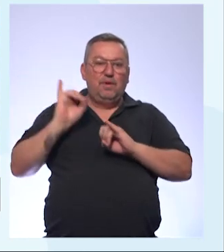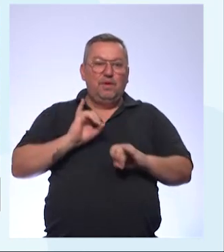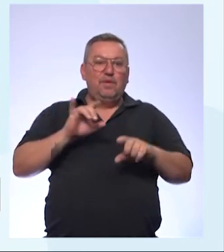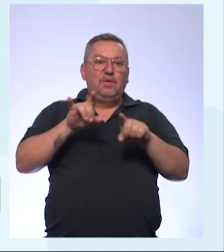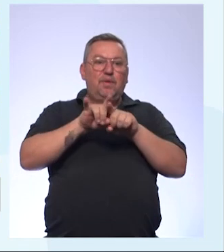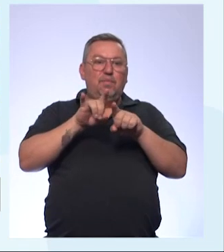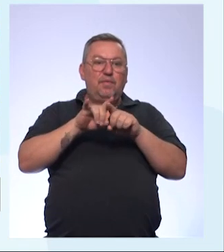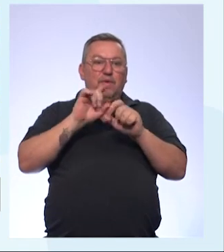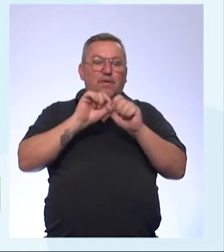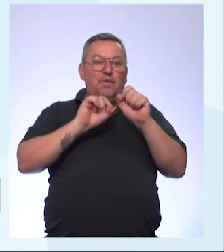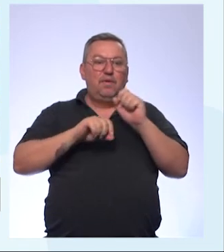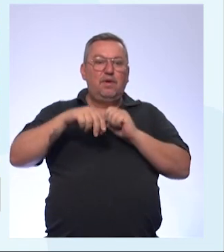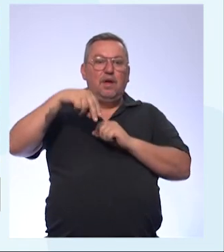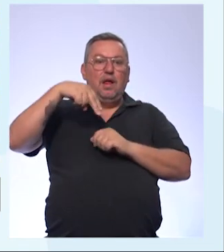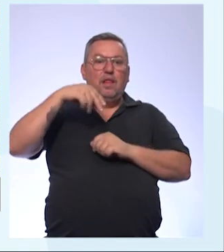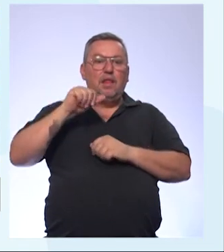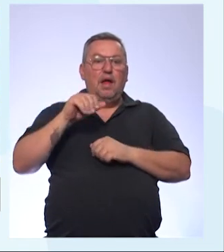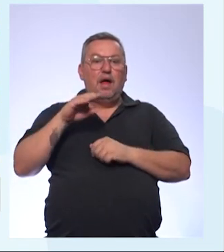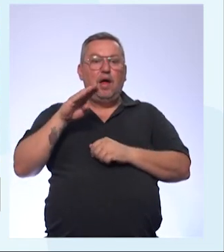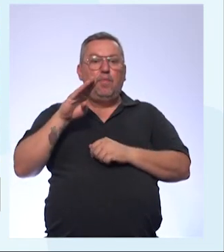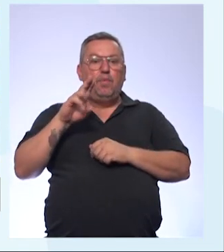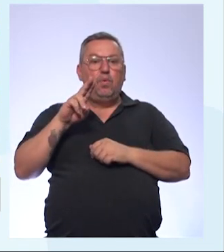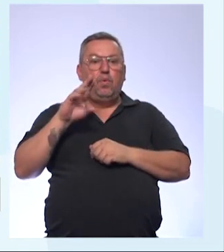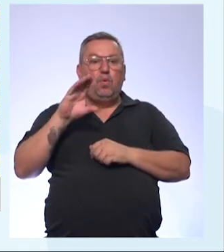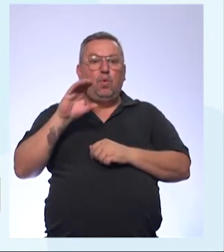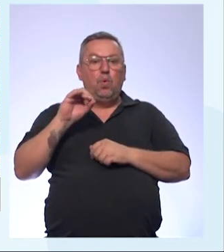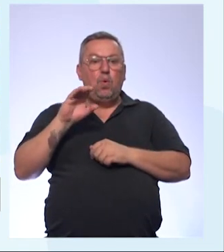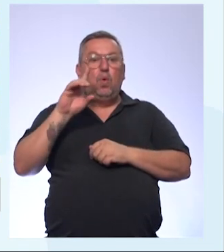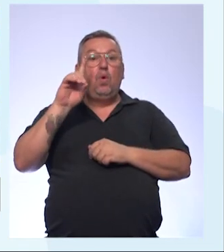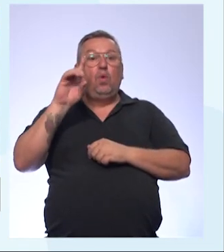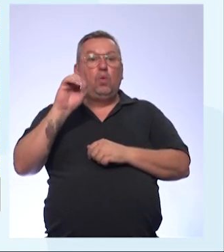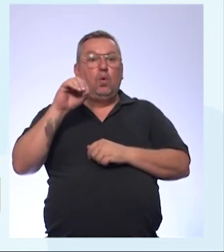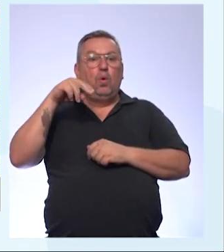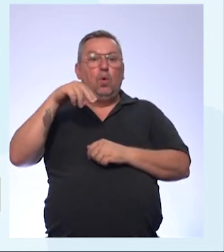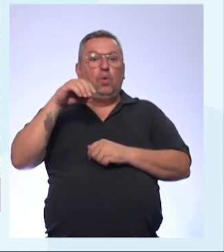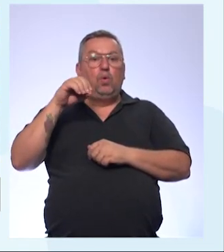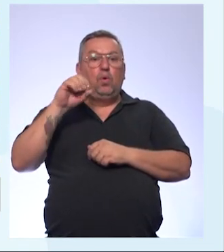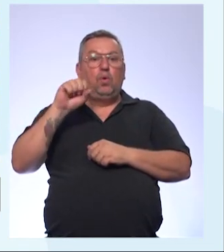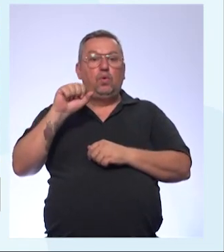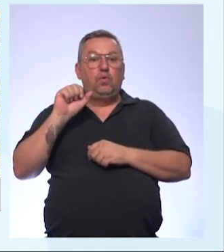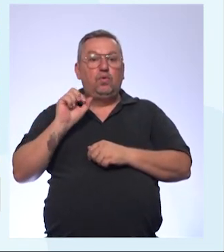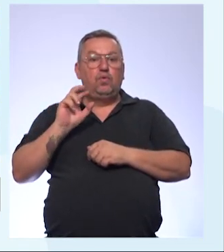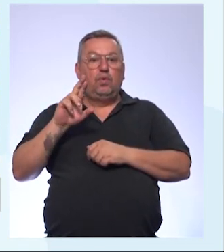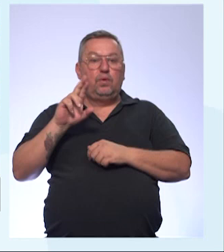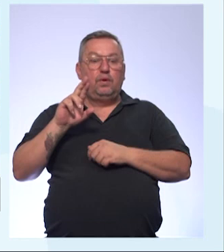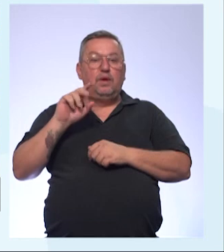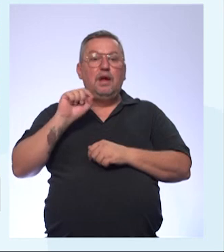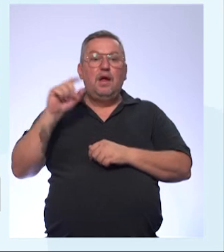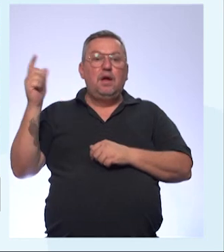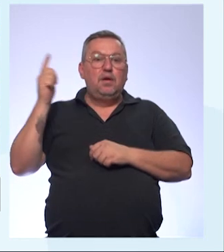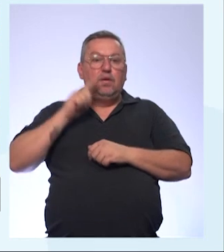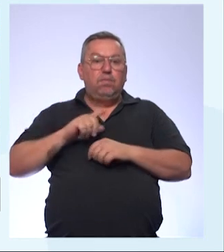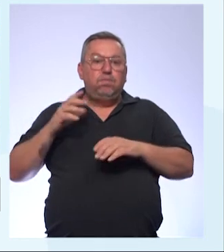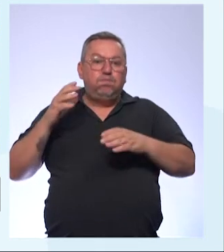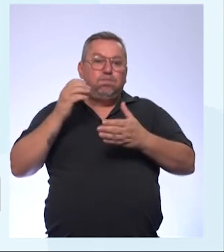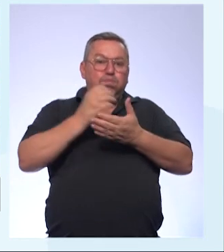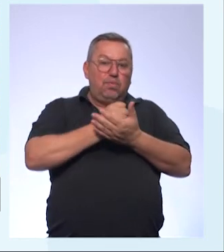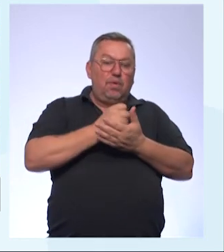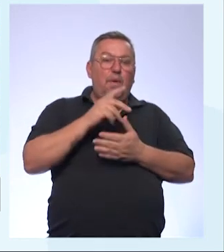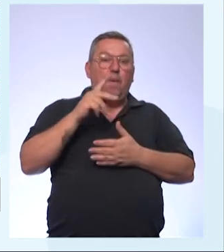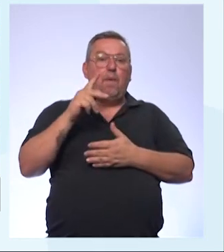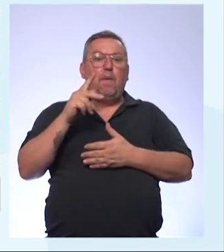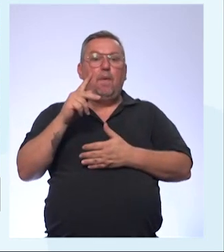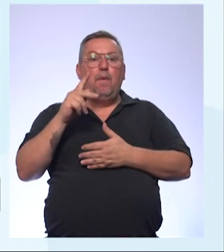Babilônia foi o Nabucodonosor. Os babilônicos, eles foram conquistados pelos persas, certo?